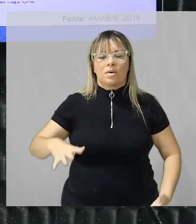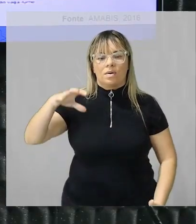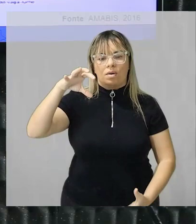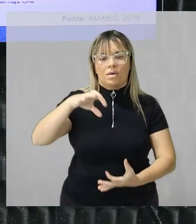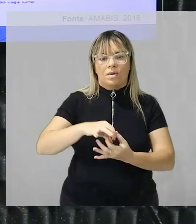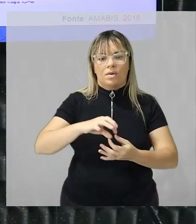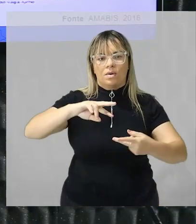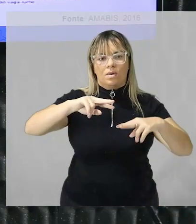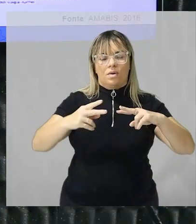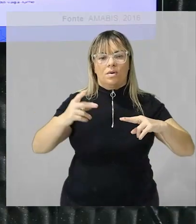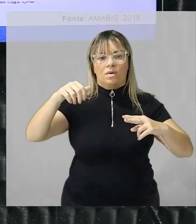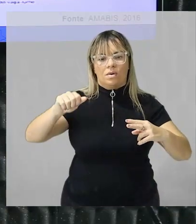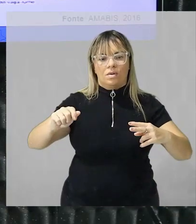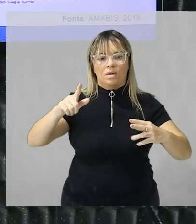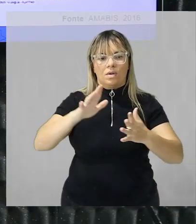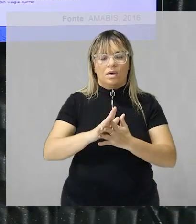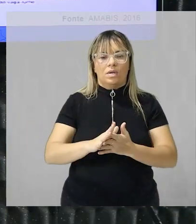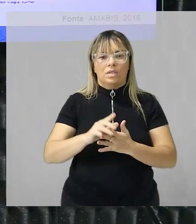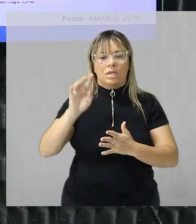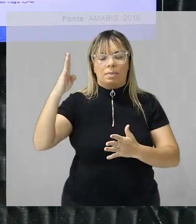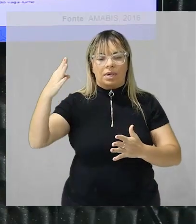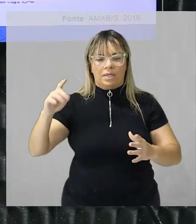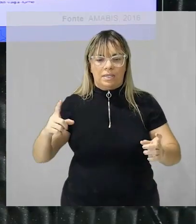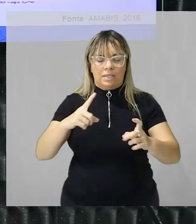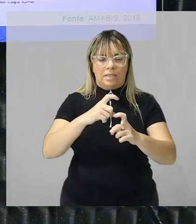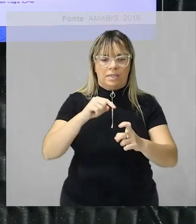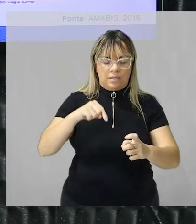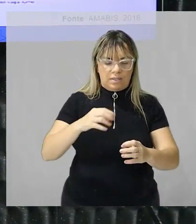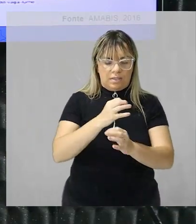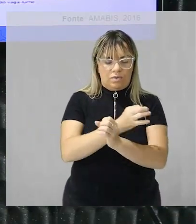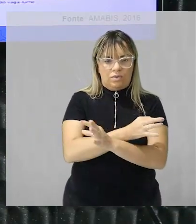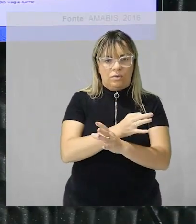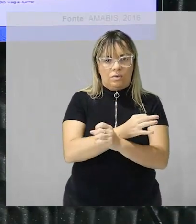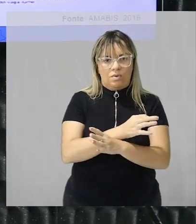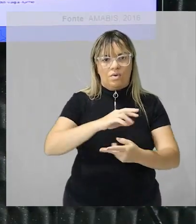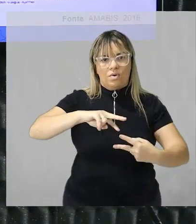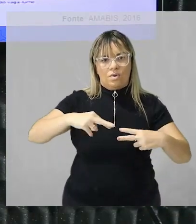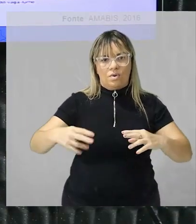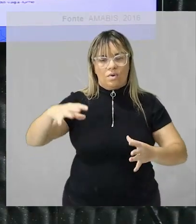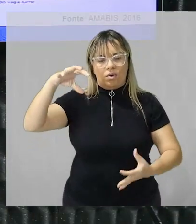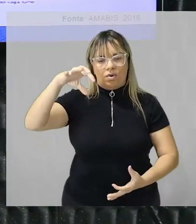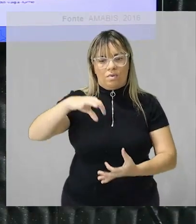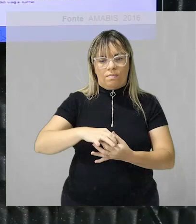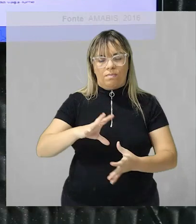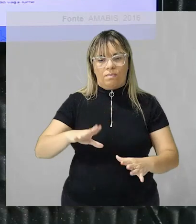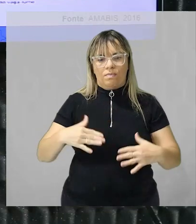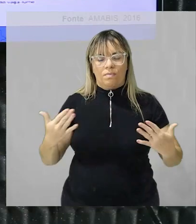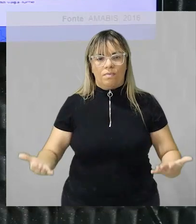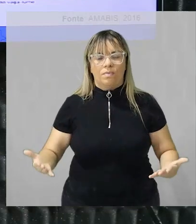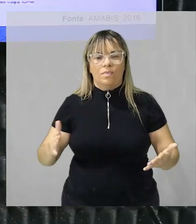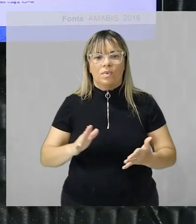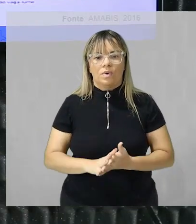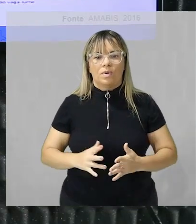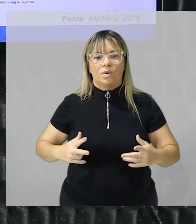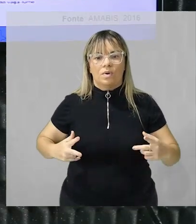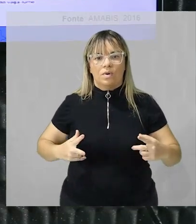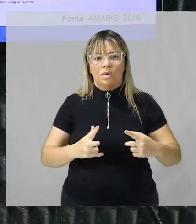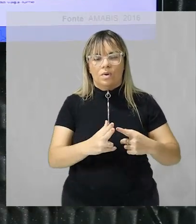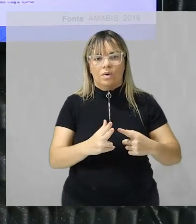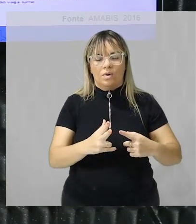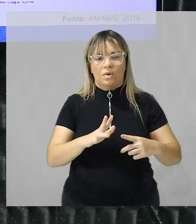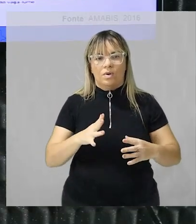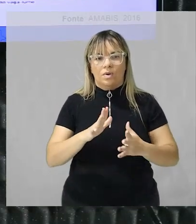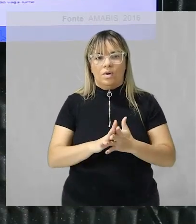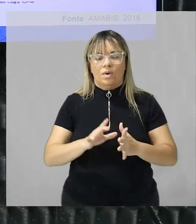esse DNA com este DNA aqui? Primeiramente, tinha que se fazer o quê? O corte